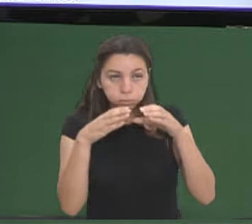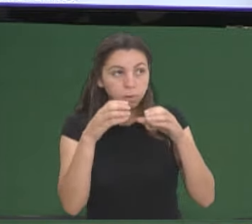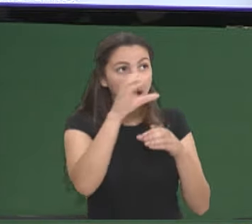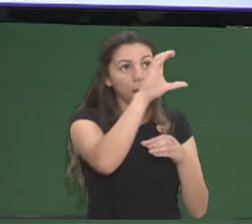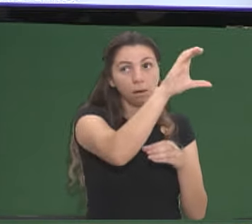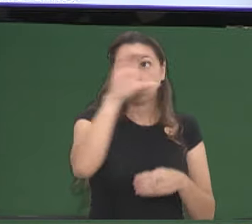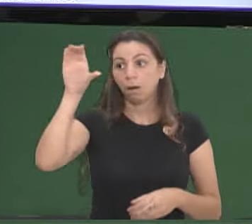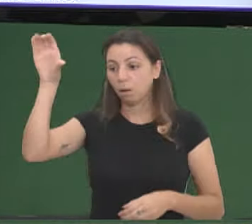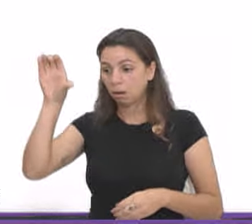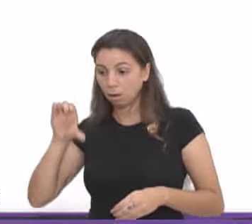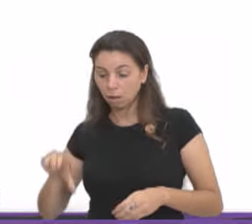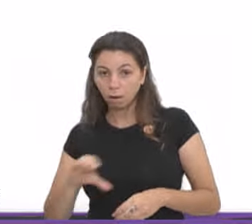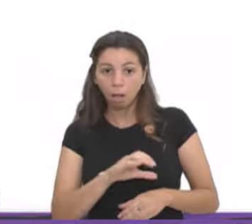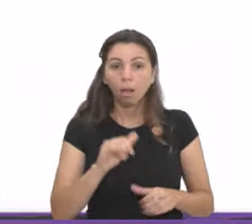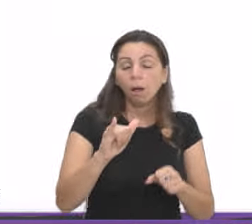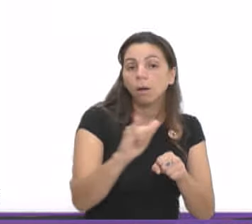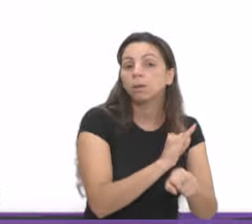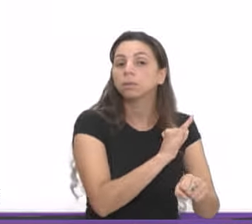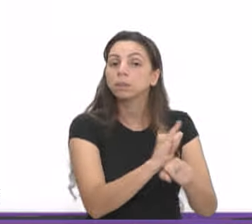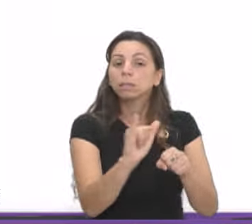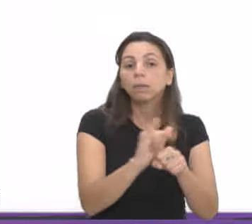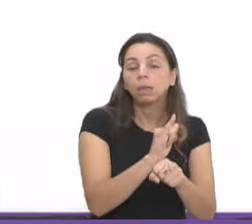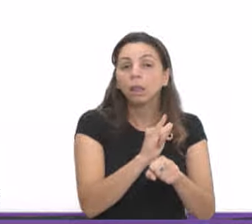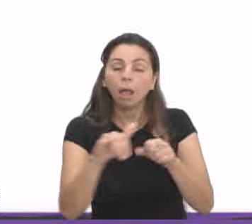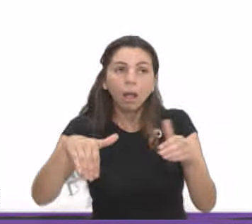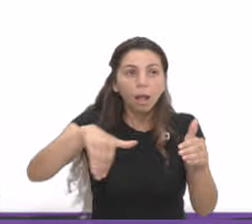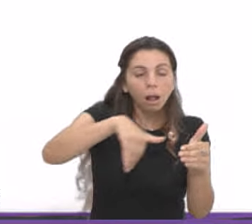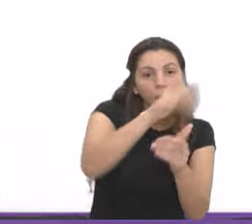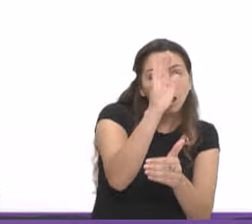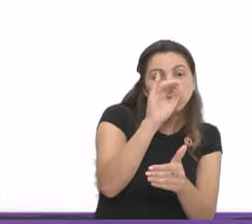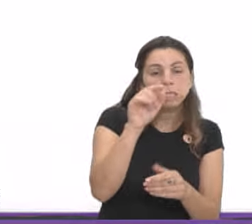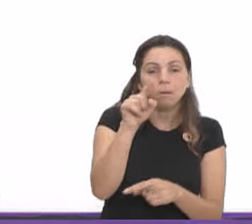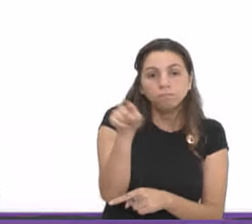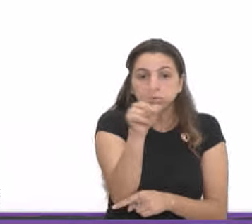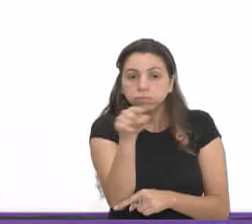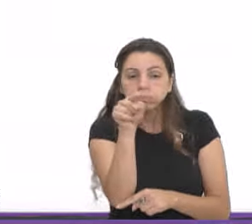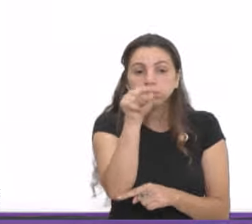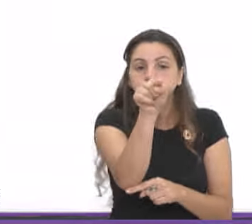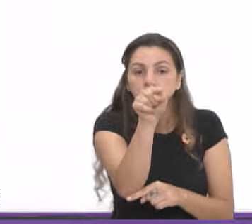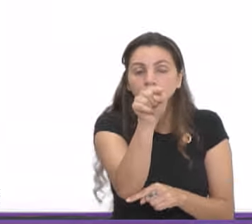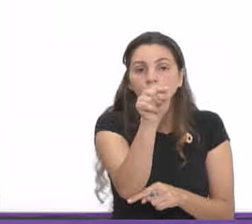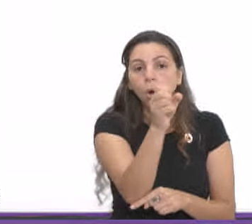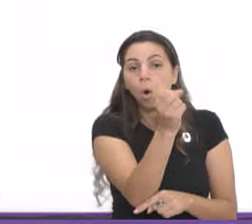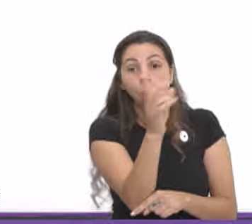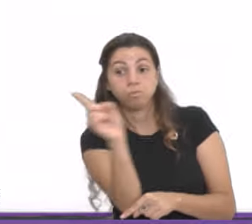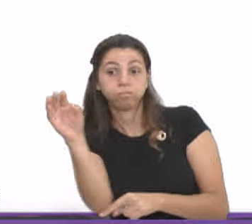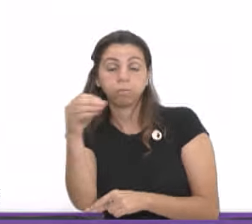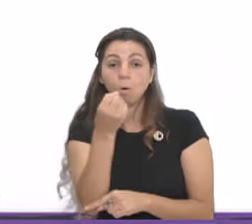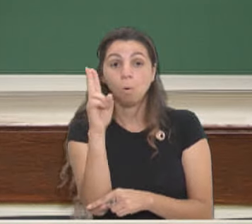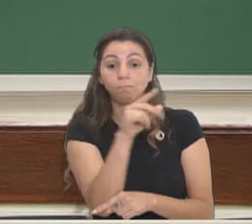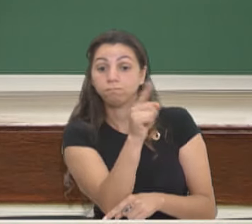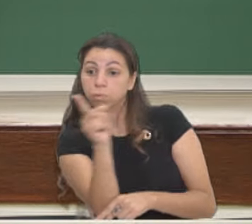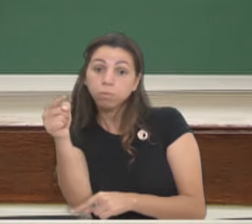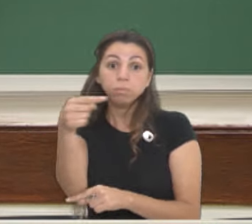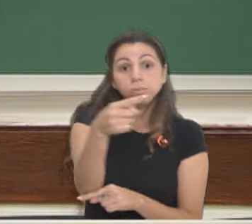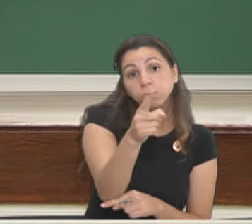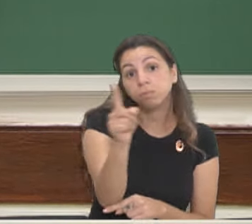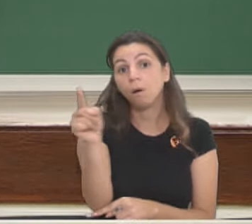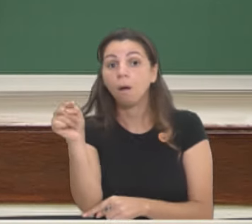balão, né, porque ele está trabalhando a precisão do chute, né, e uma forma de motivar, sem ser tão competitiva,